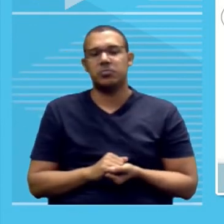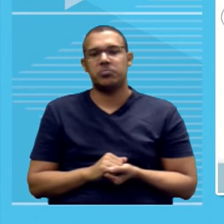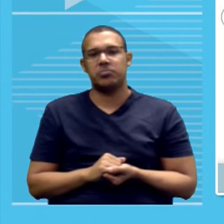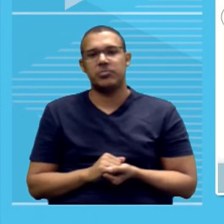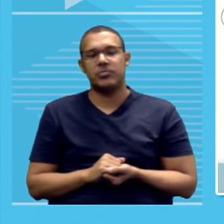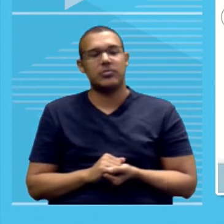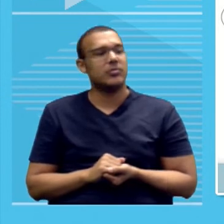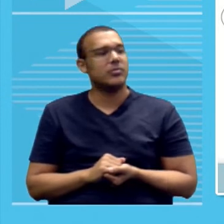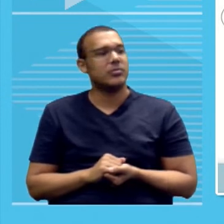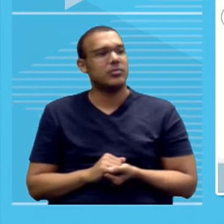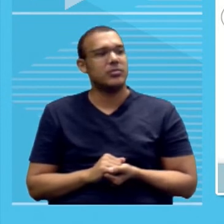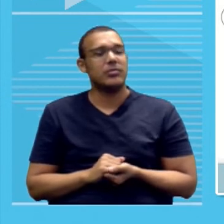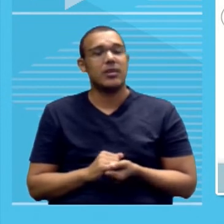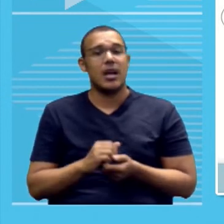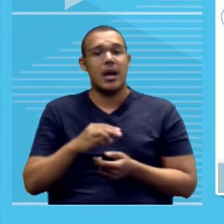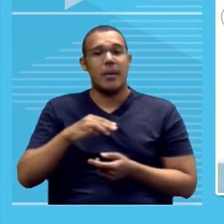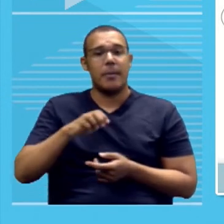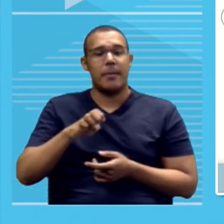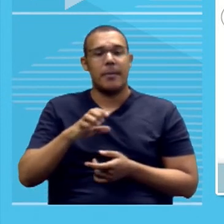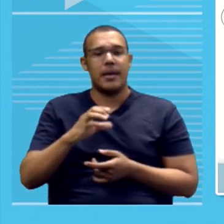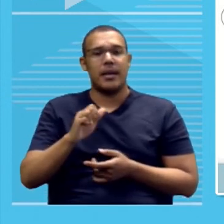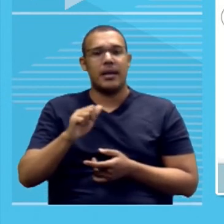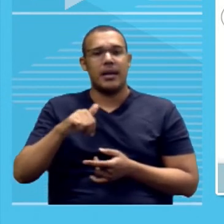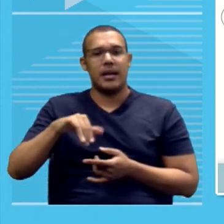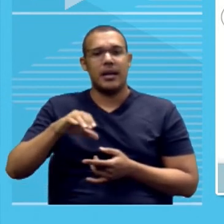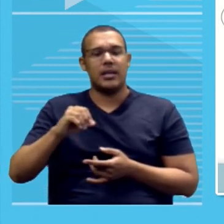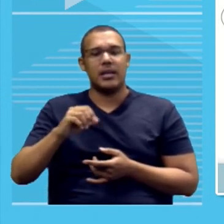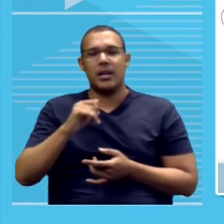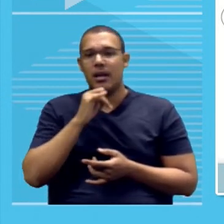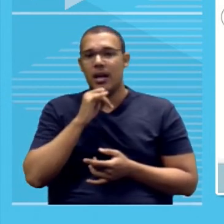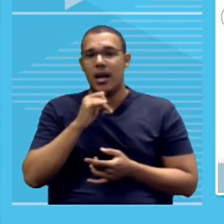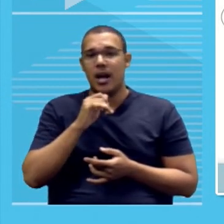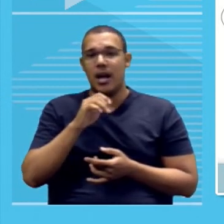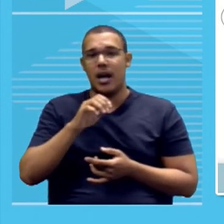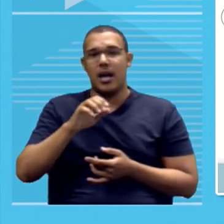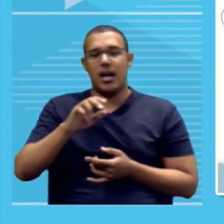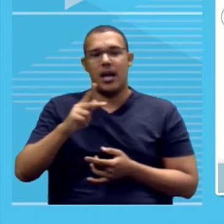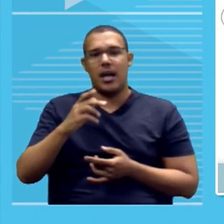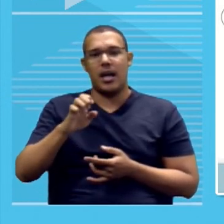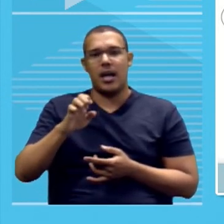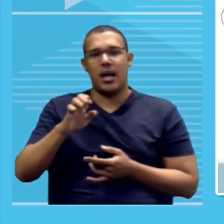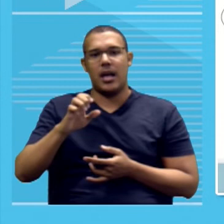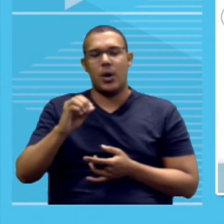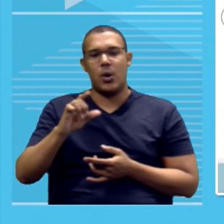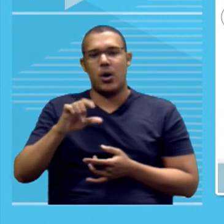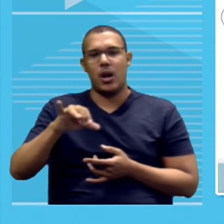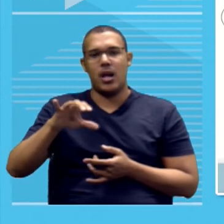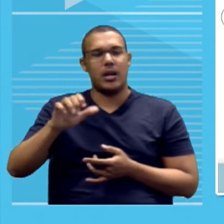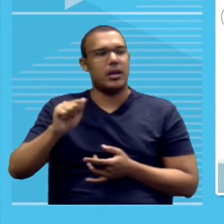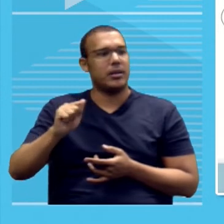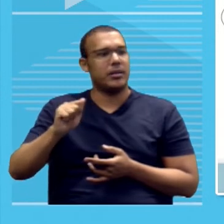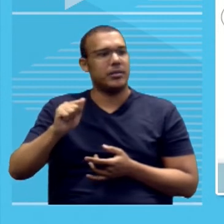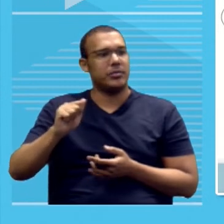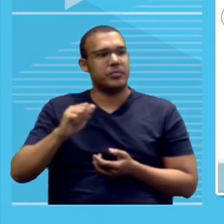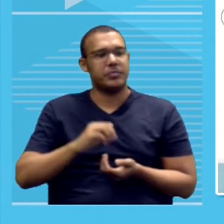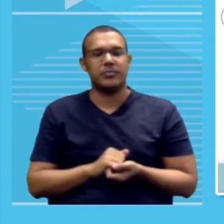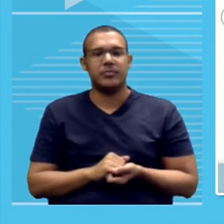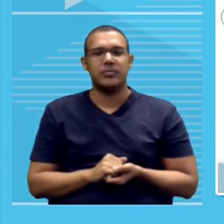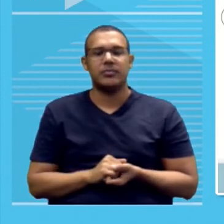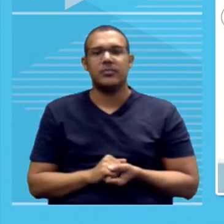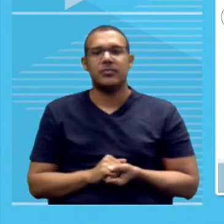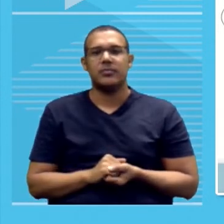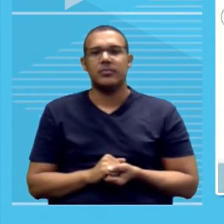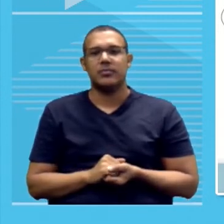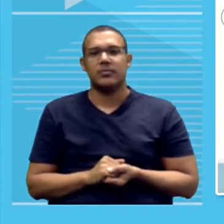solar. Energia mecânica, energia eólica. A energia eólica gira pás que fazem